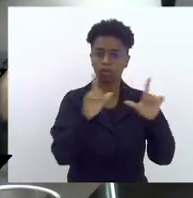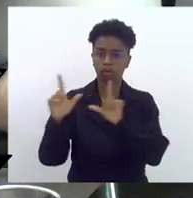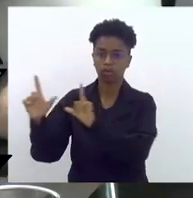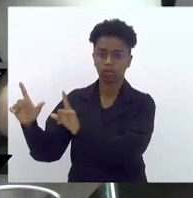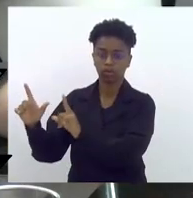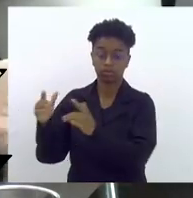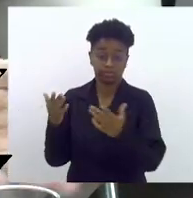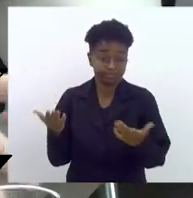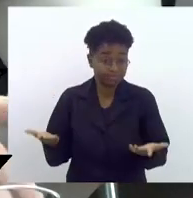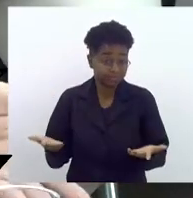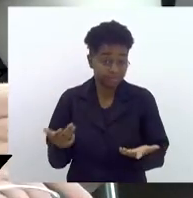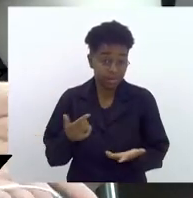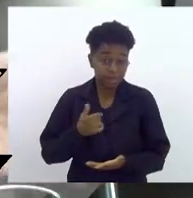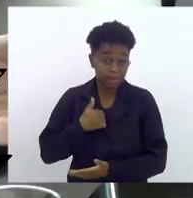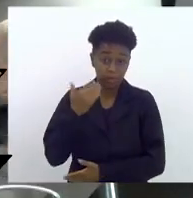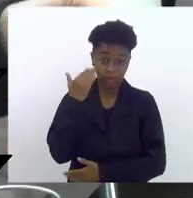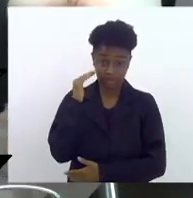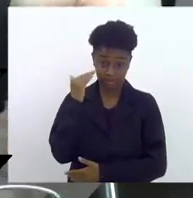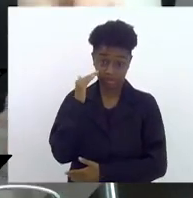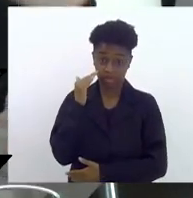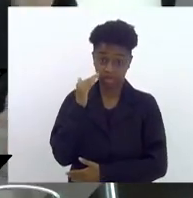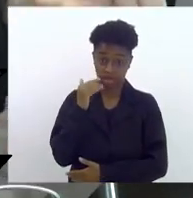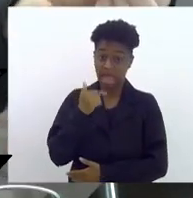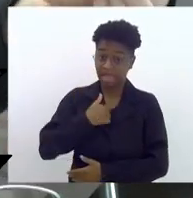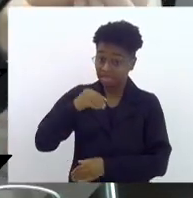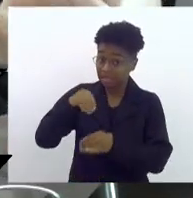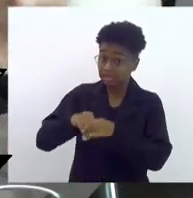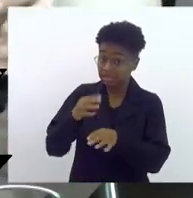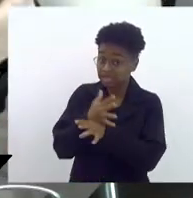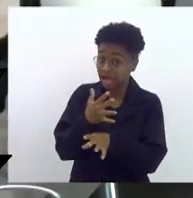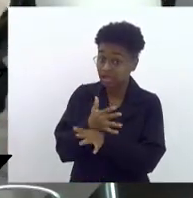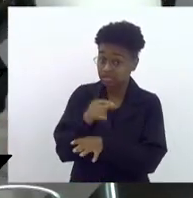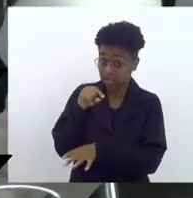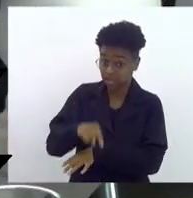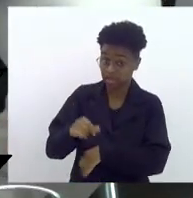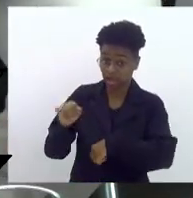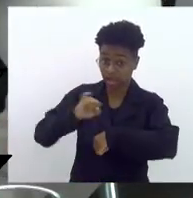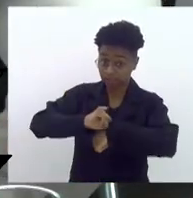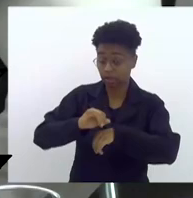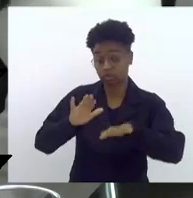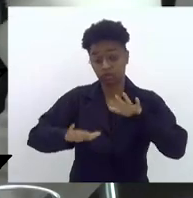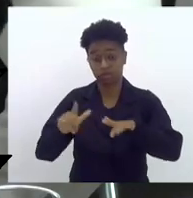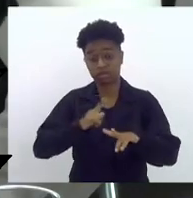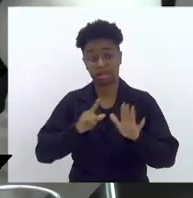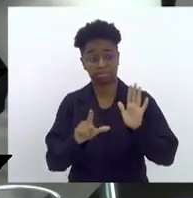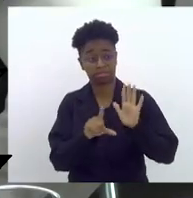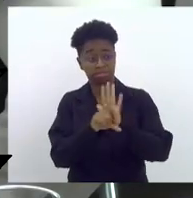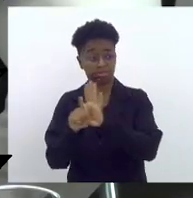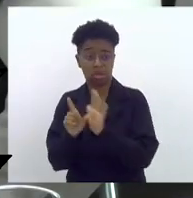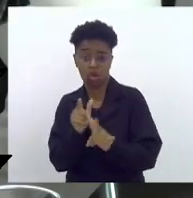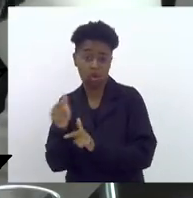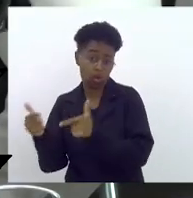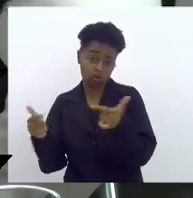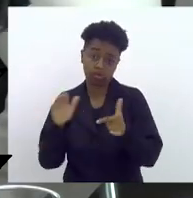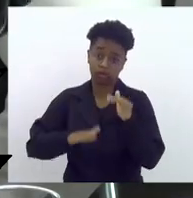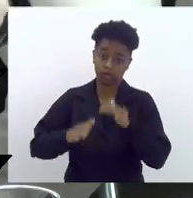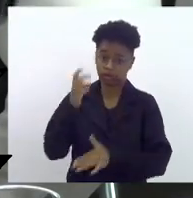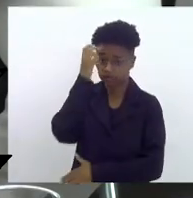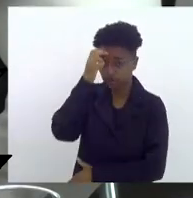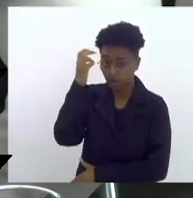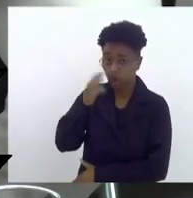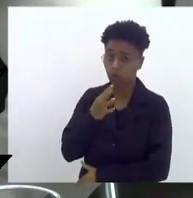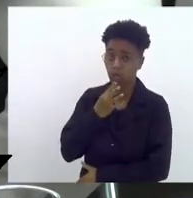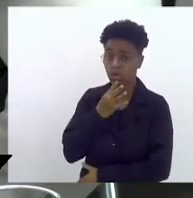então não me entendimento tem aqui eu tô falando no município da capital pode ter outra legislação talvez a deputado alvorene Verônica conhece